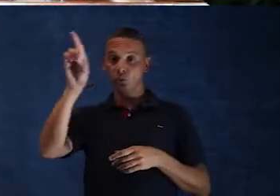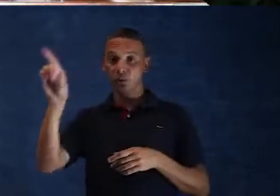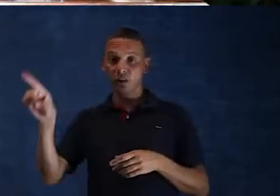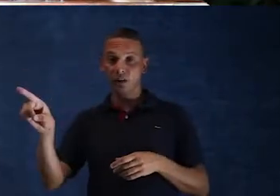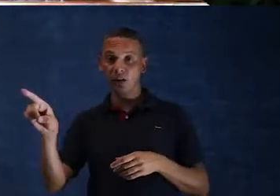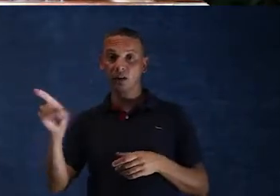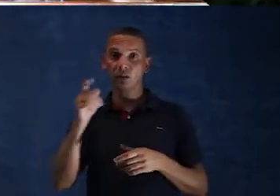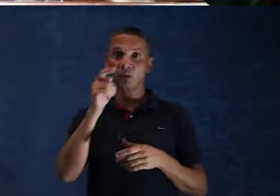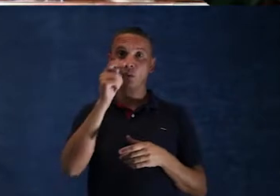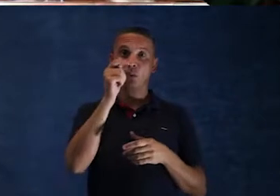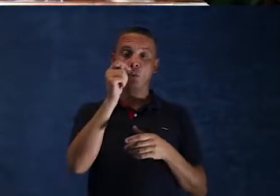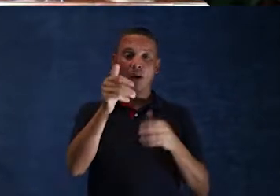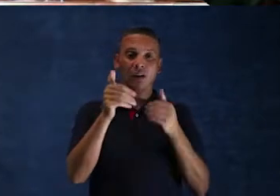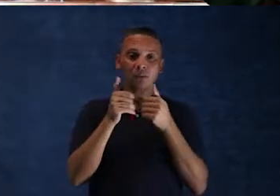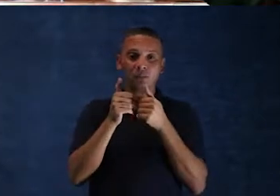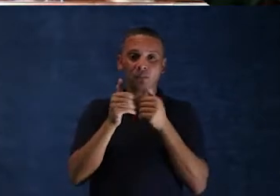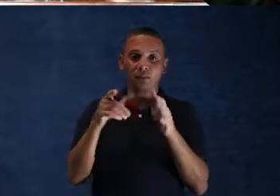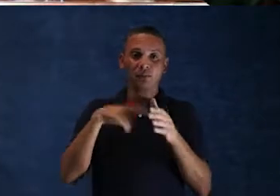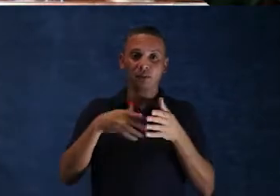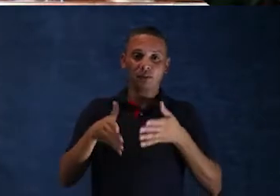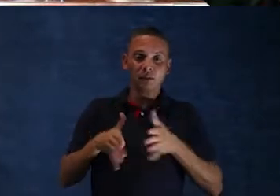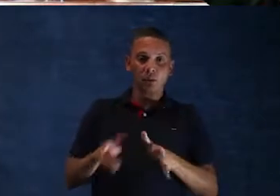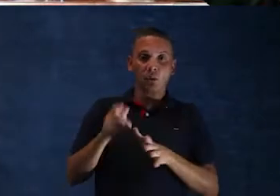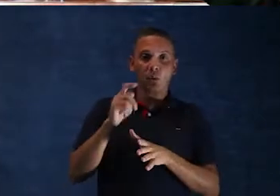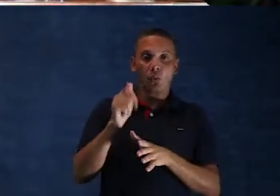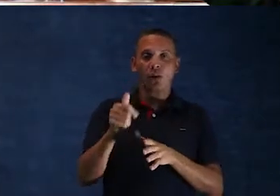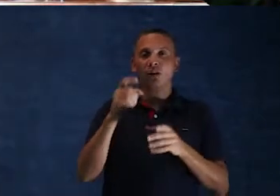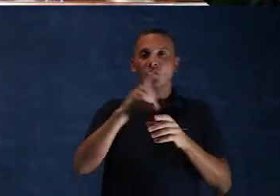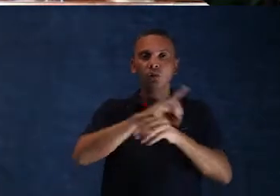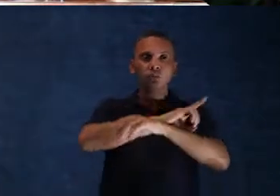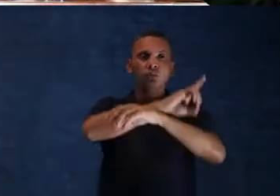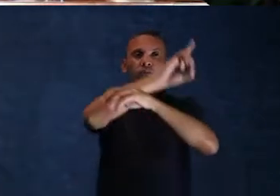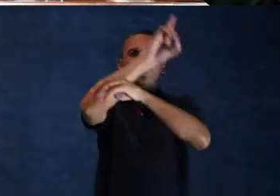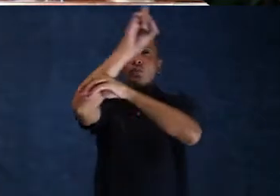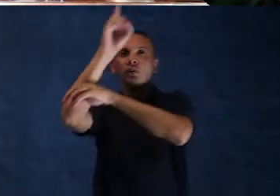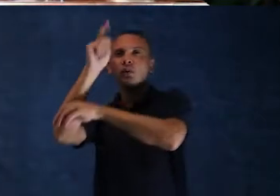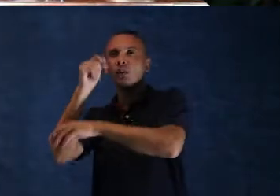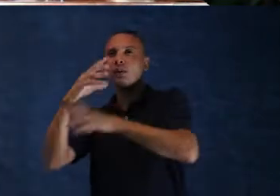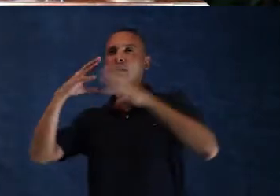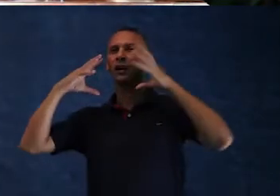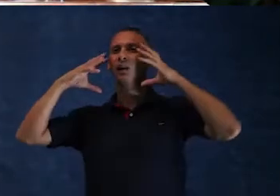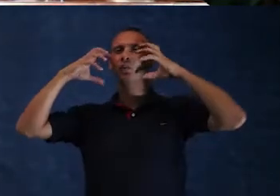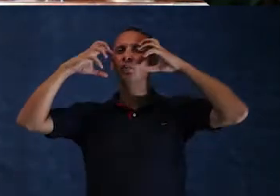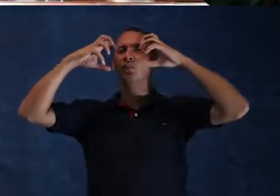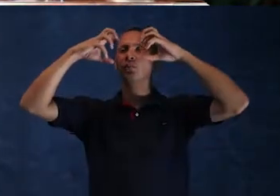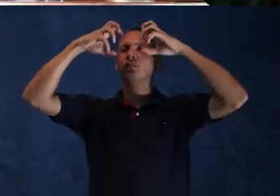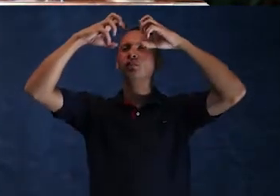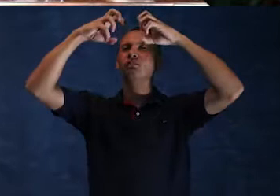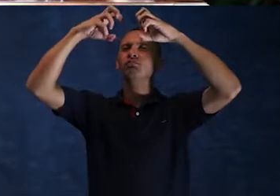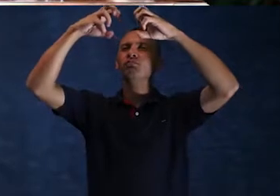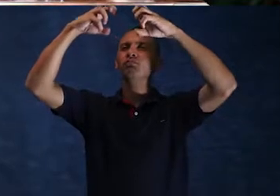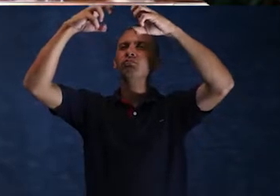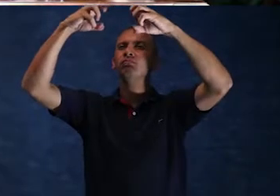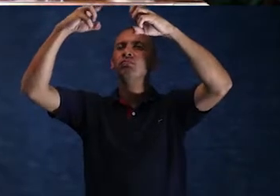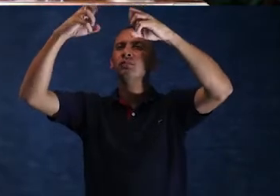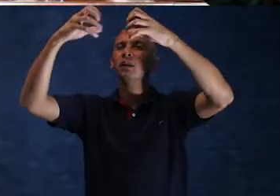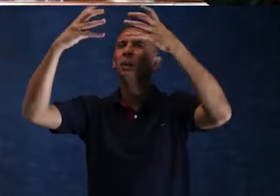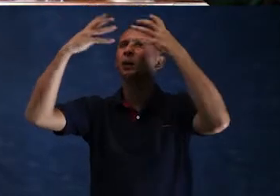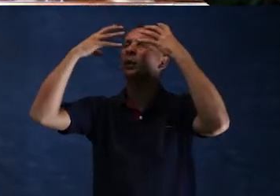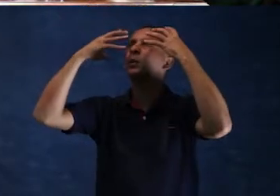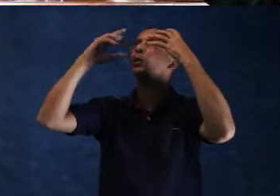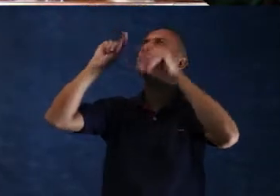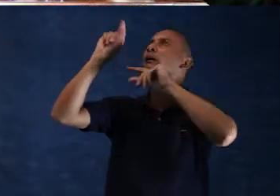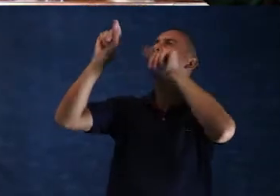prestes a nascer, mas a noite persistia escura como breu, devido às grossas nuvens negras